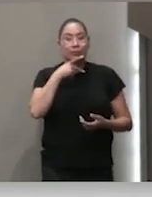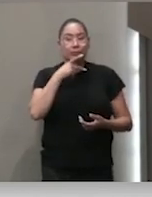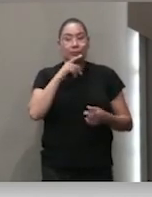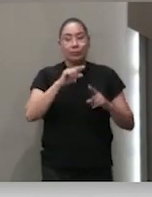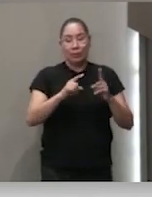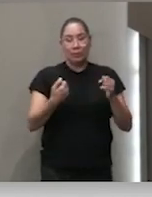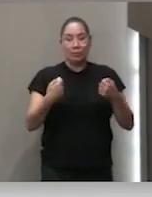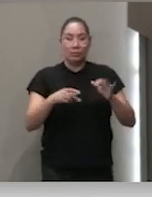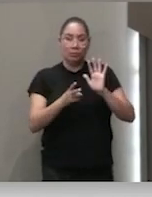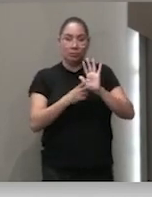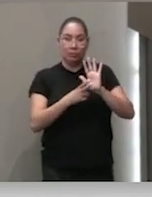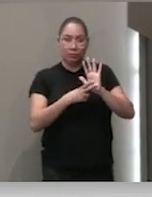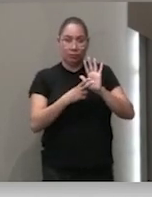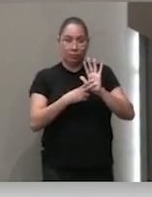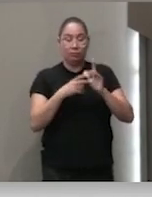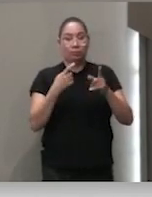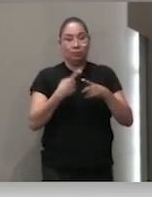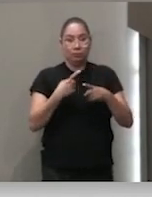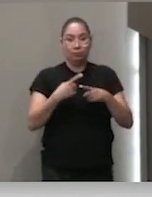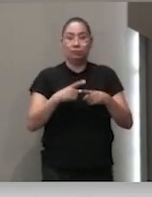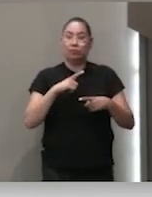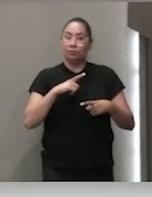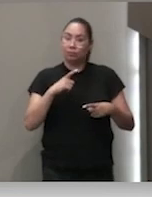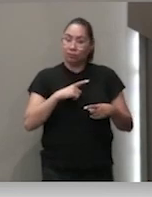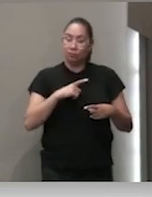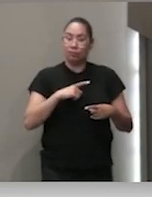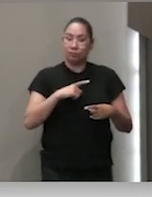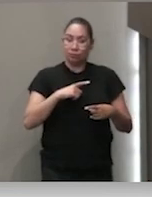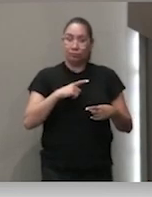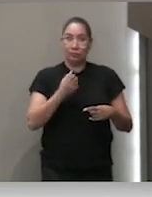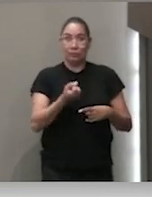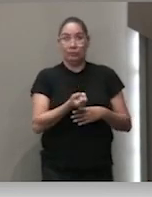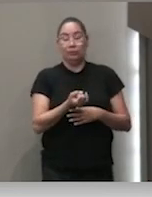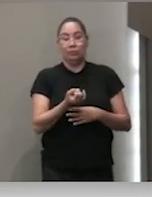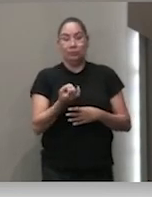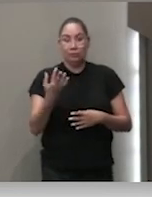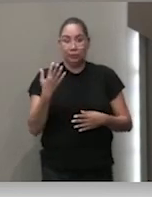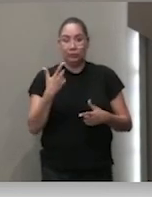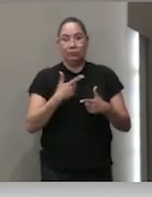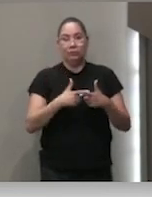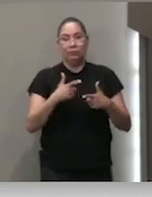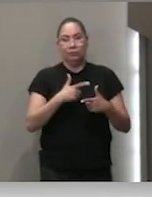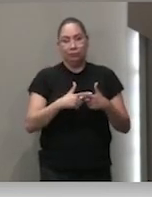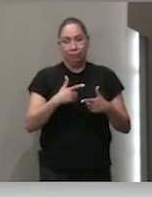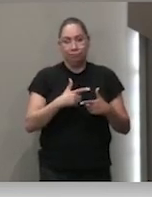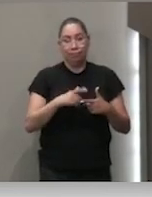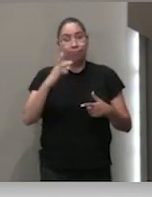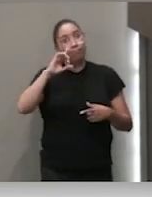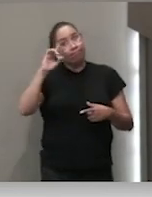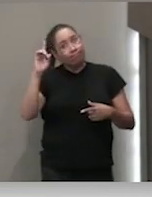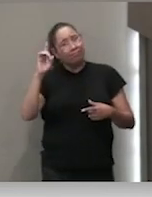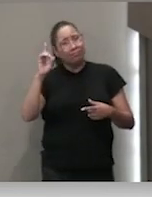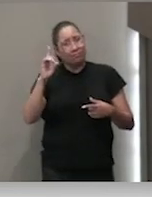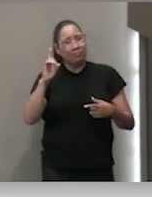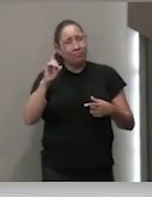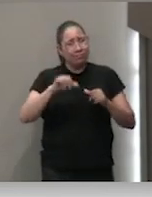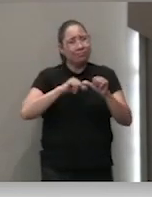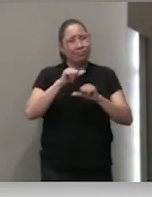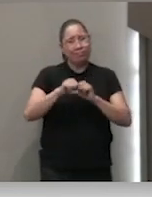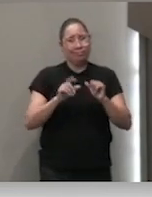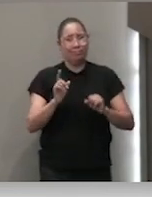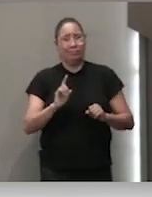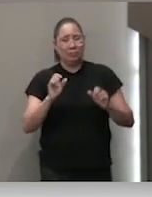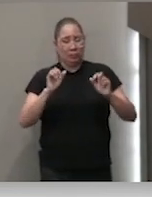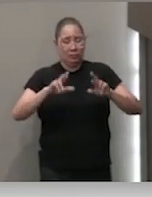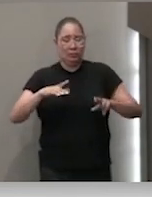ficar atentos, porque é bem provável que vamos ter uma série ainda de problemas, Deus queira que não, principalmente na área da